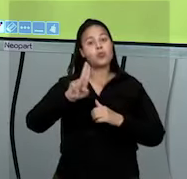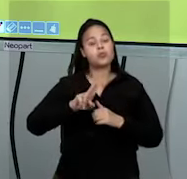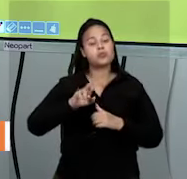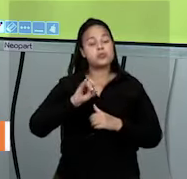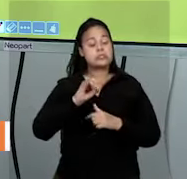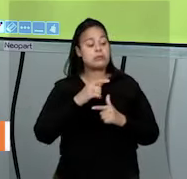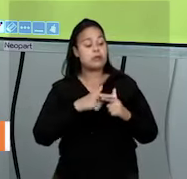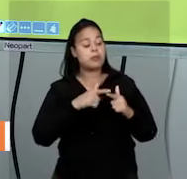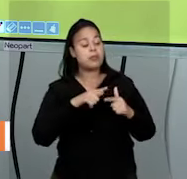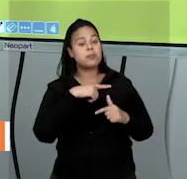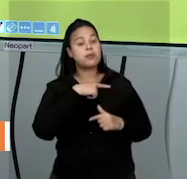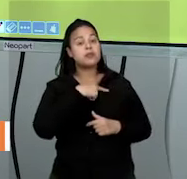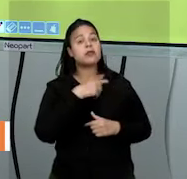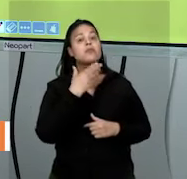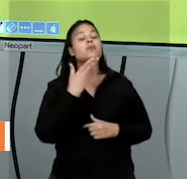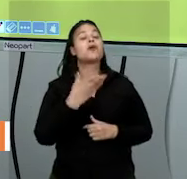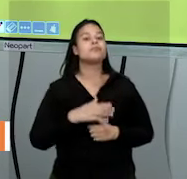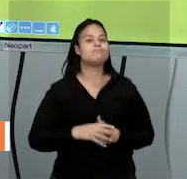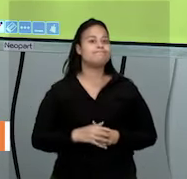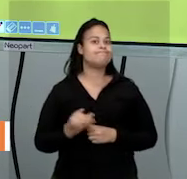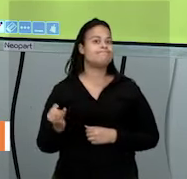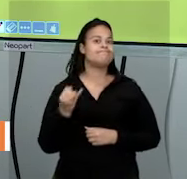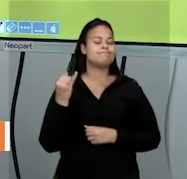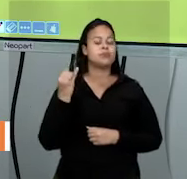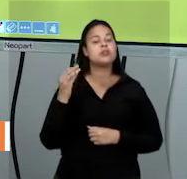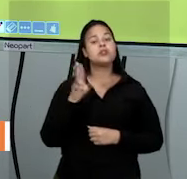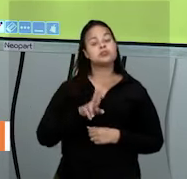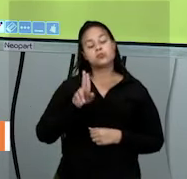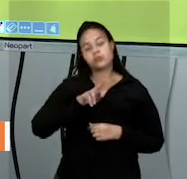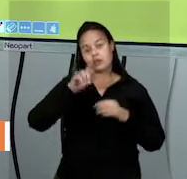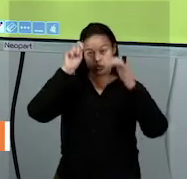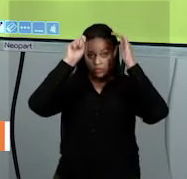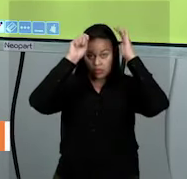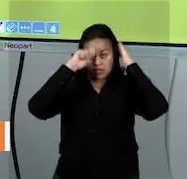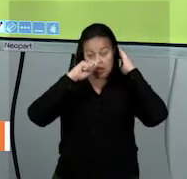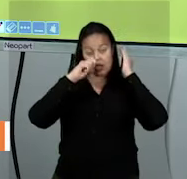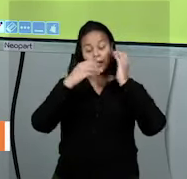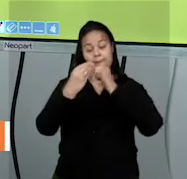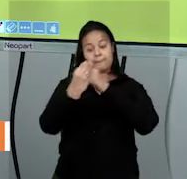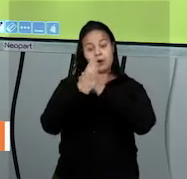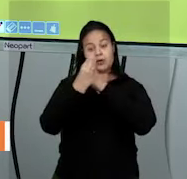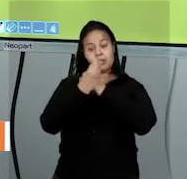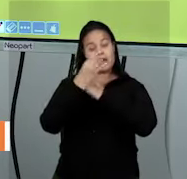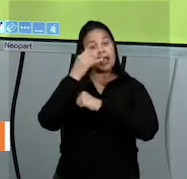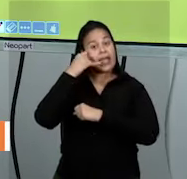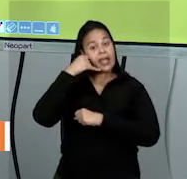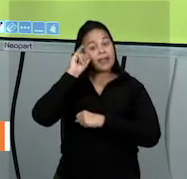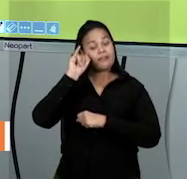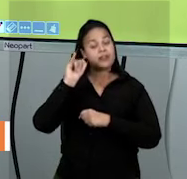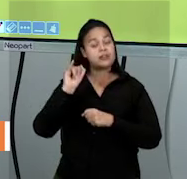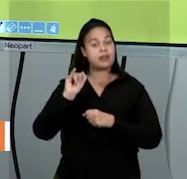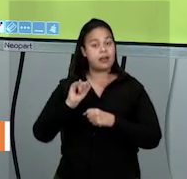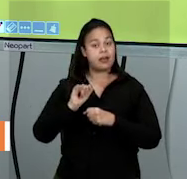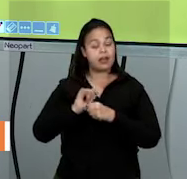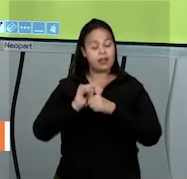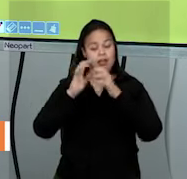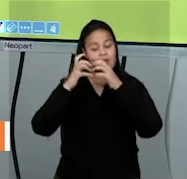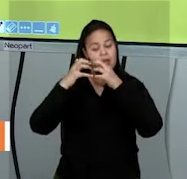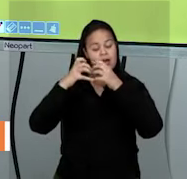A importância do uso do capacete é na proteção do encéfalo.